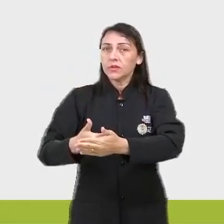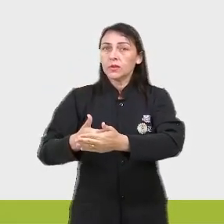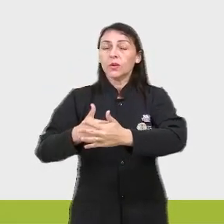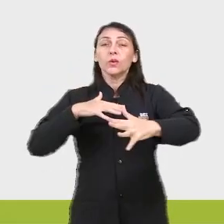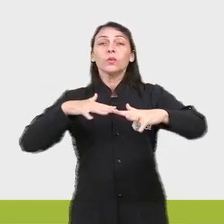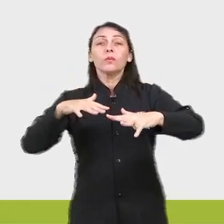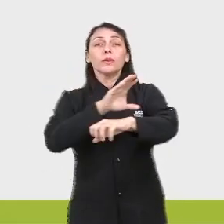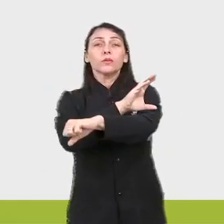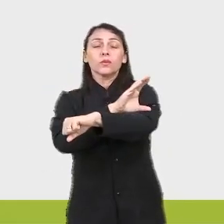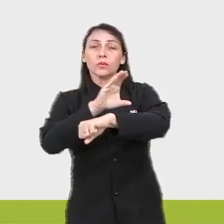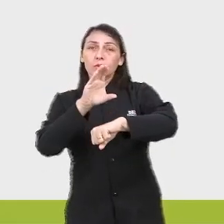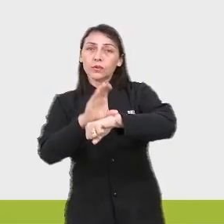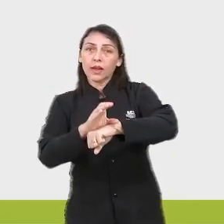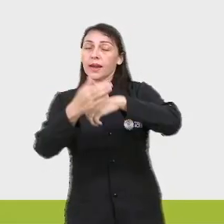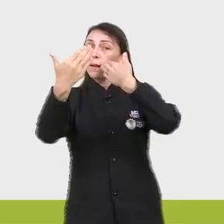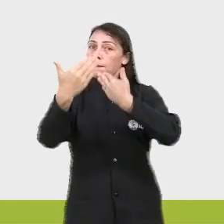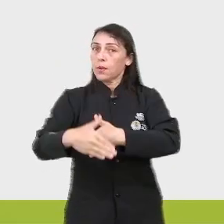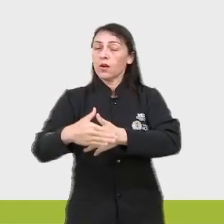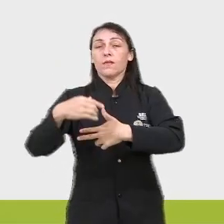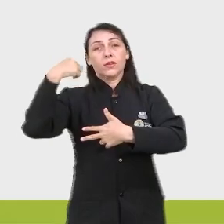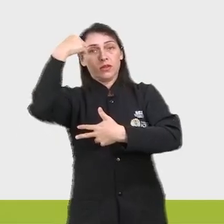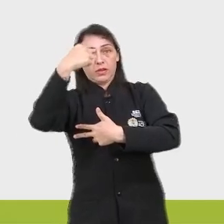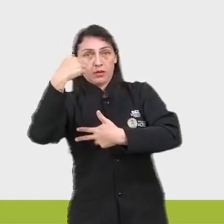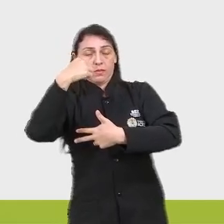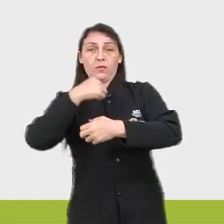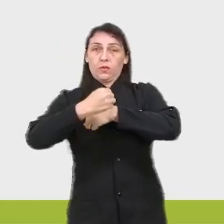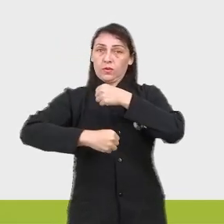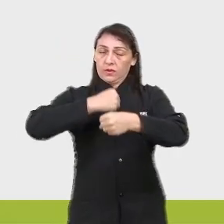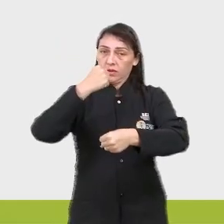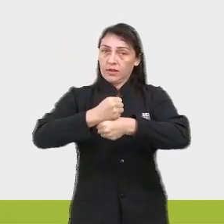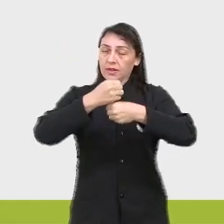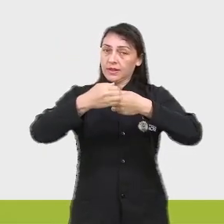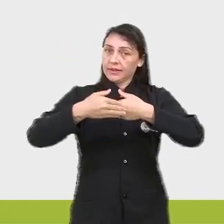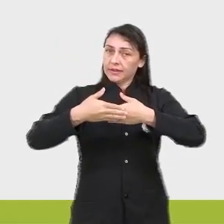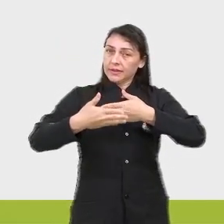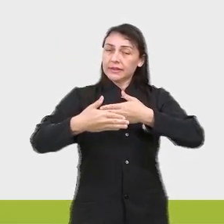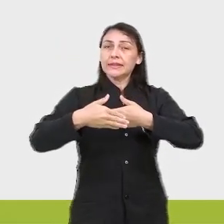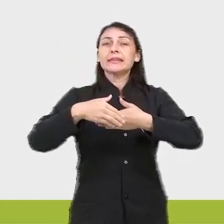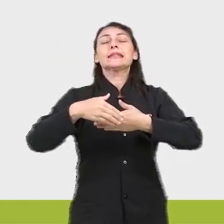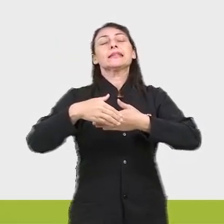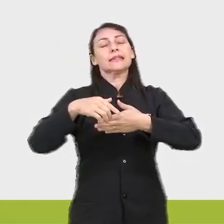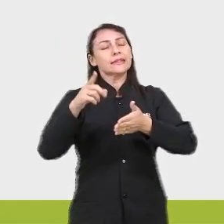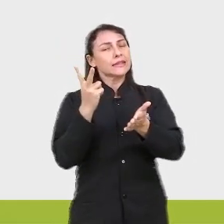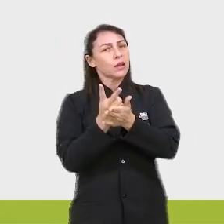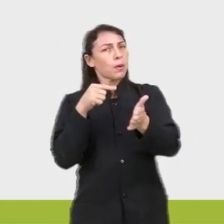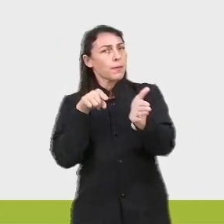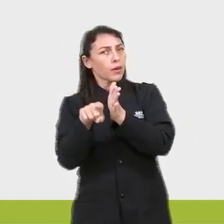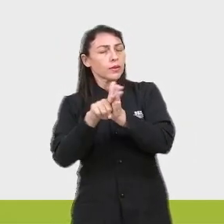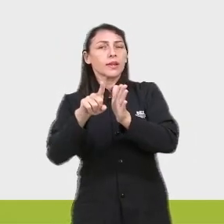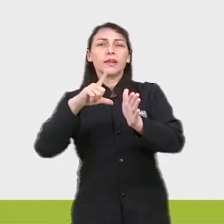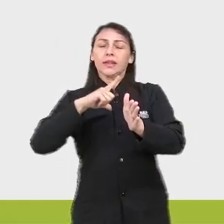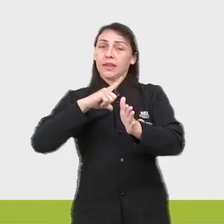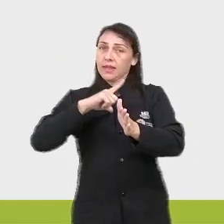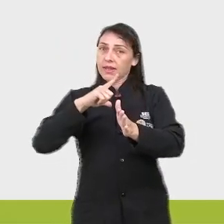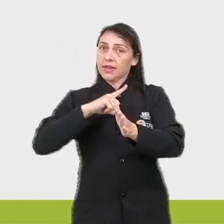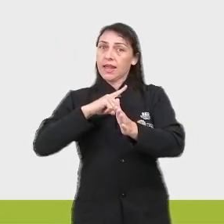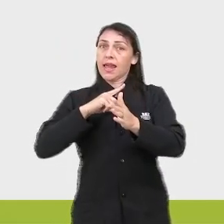movimentos culturais, na prova de língua espanhola dos últimos anos, trazem sempre uma questão que envolva os